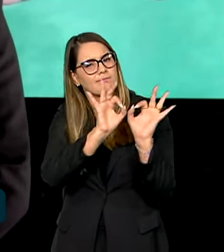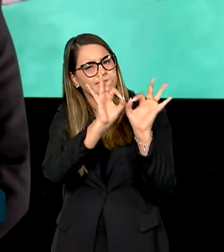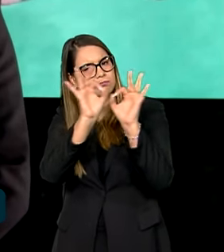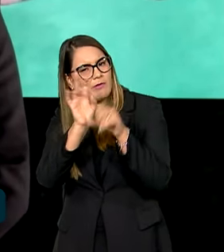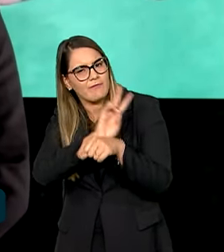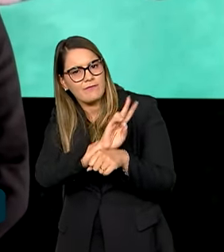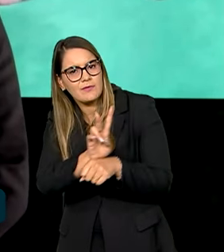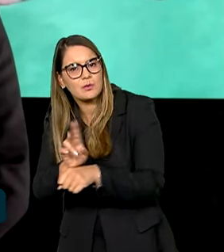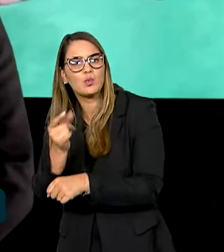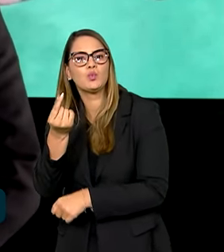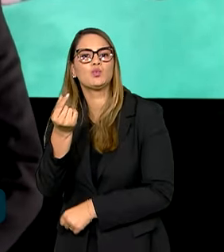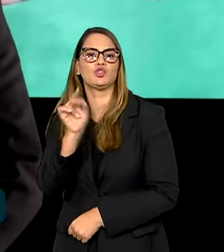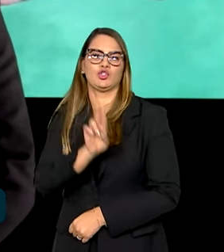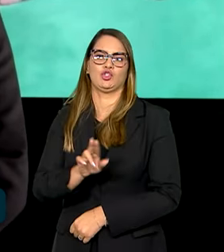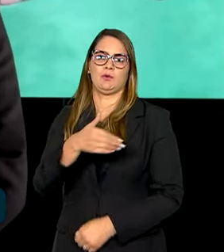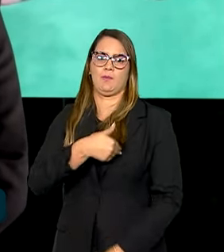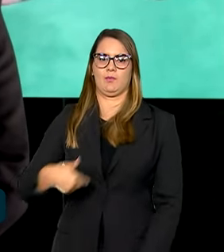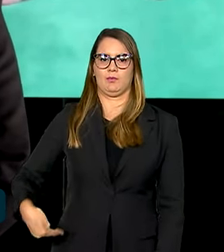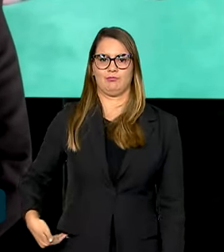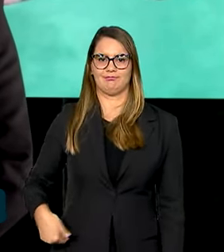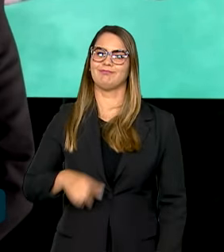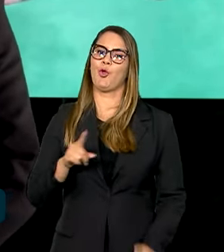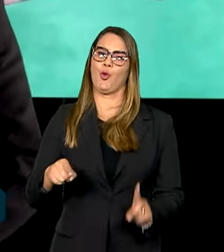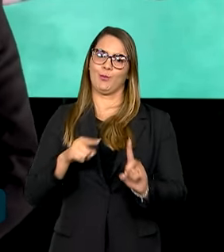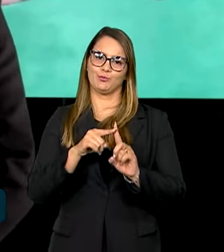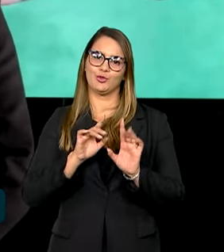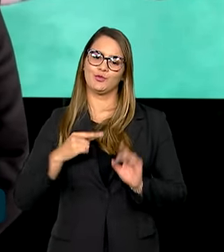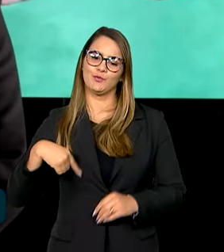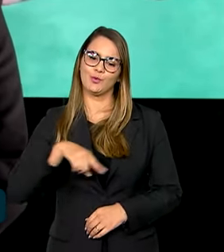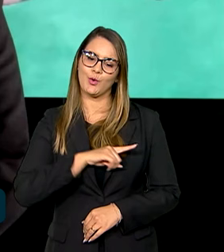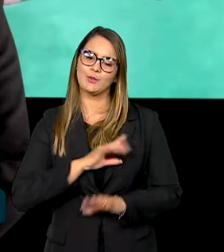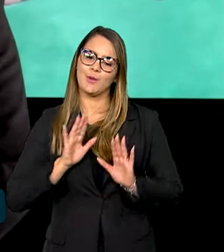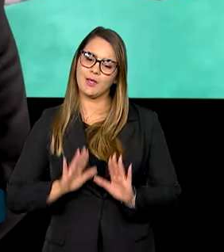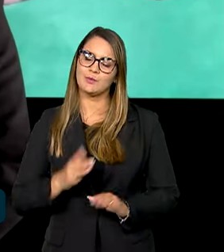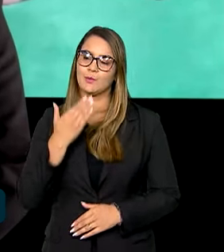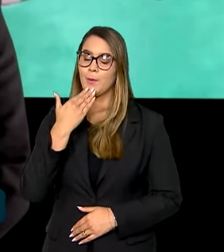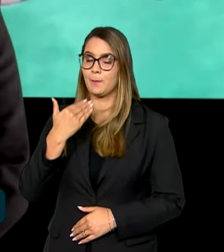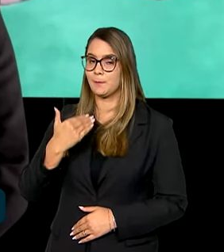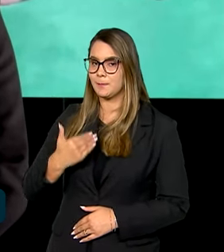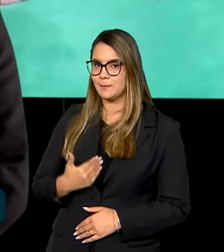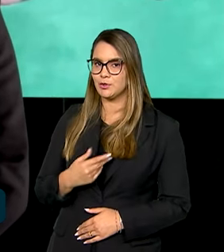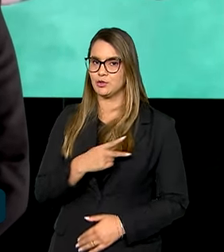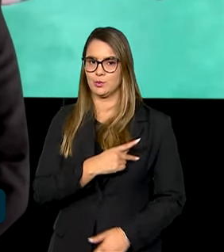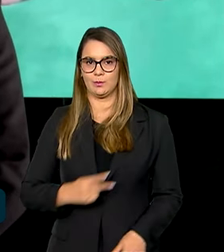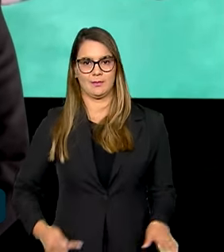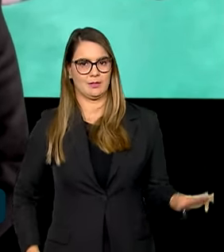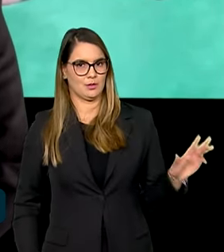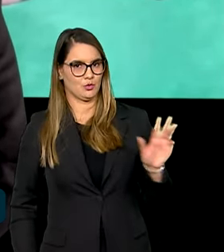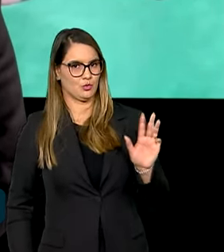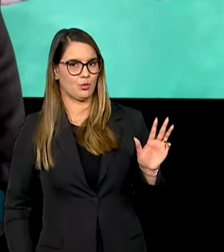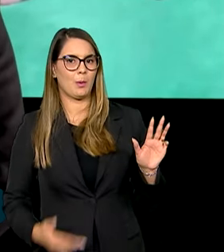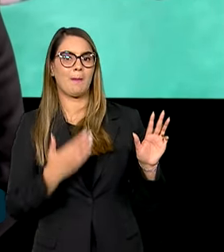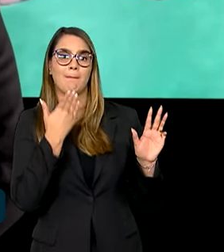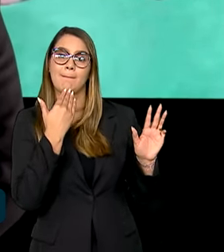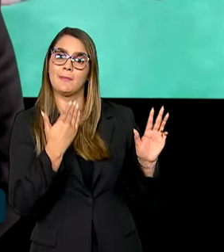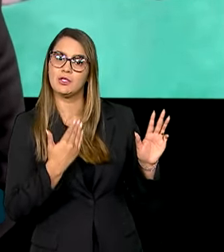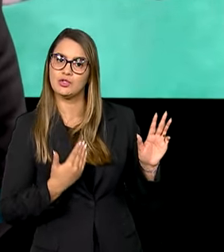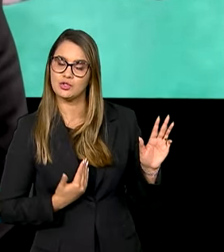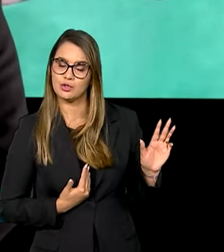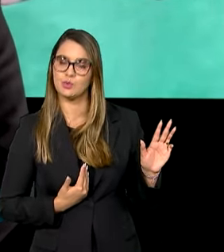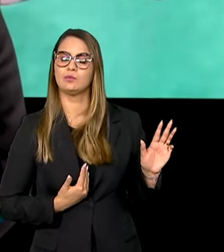o uso do dinheiro público. Esse é o nosso objetivo. Essa é uma encomenda do presidente Lula, que pediu que